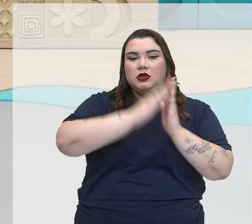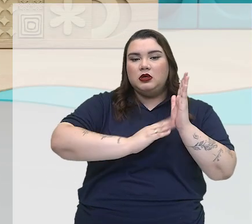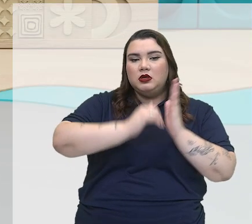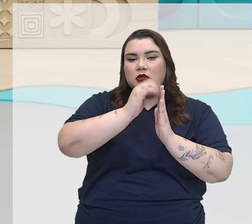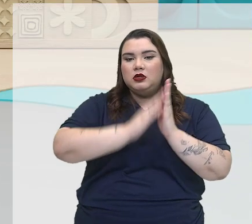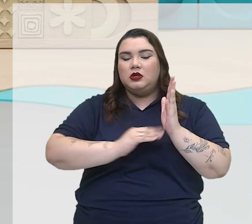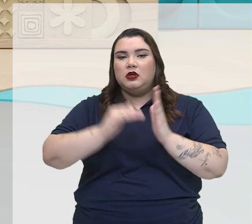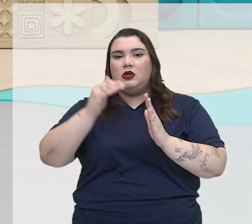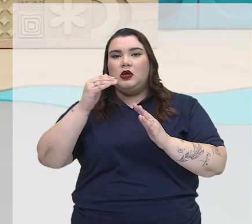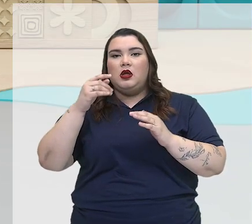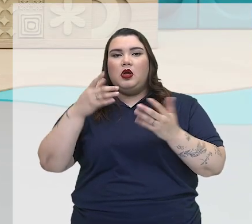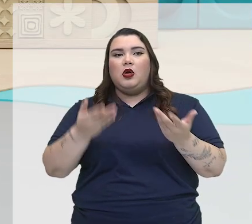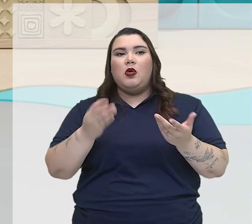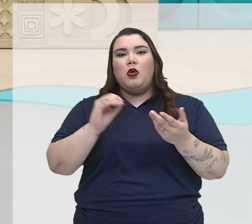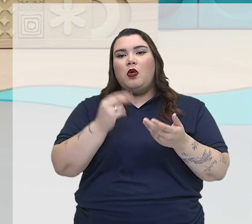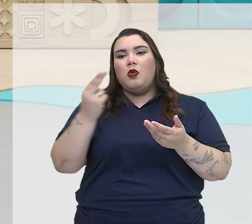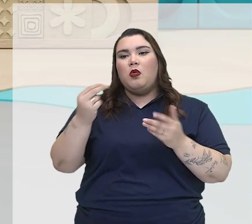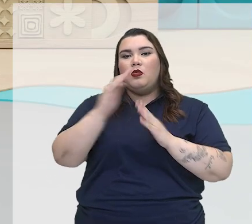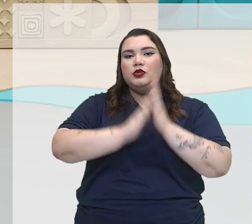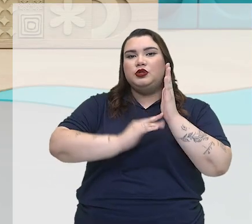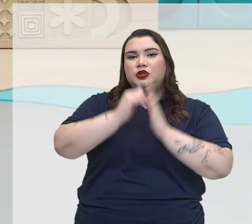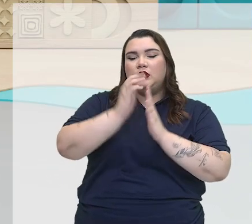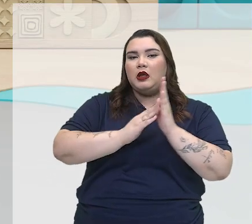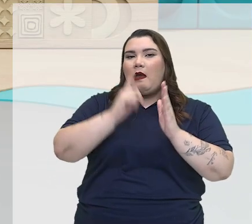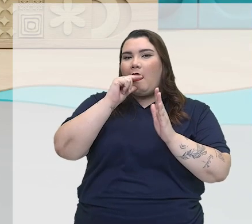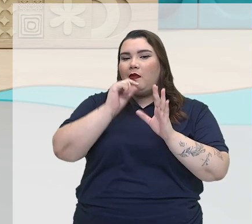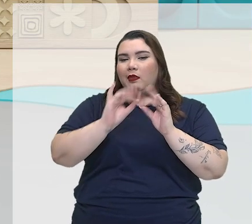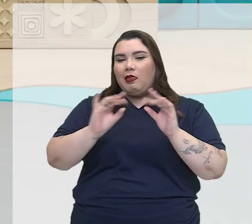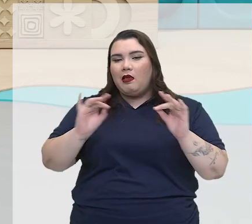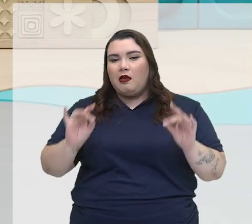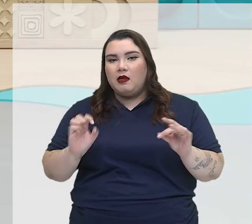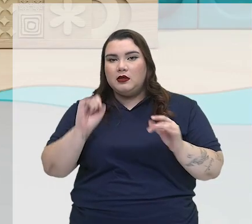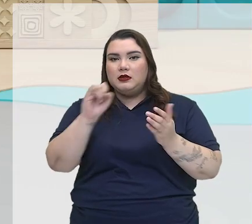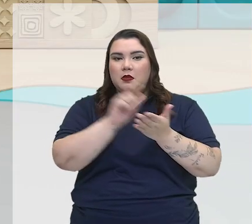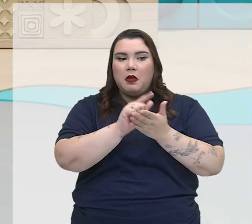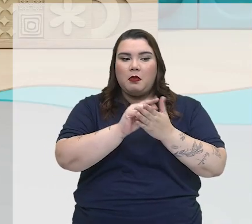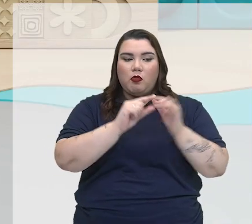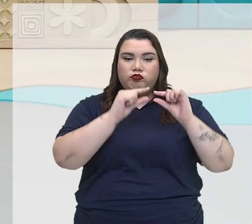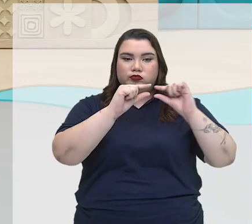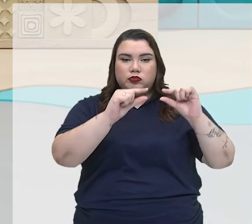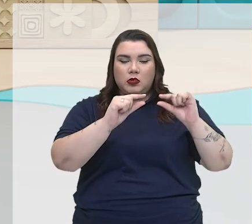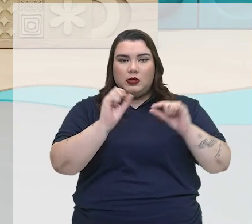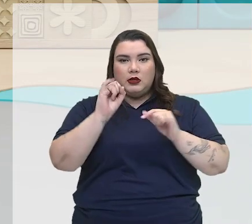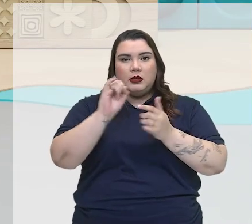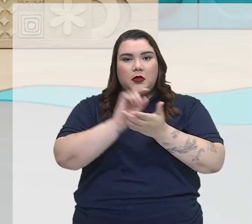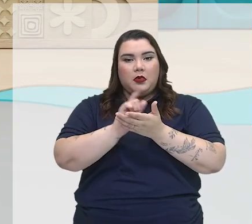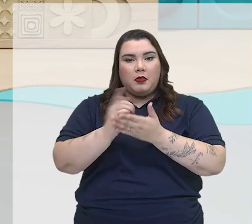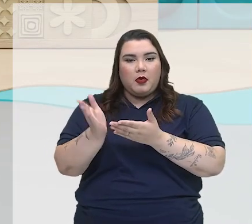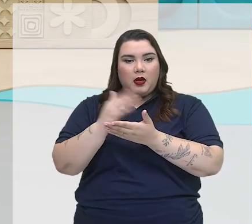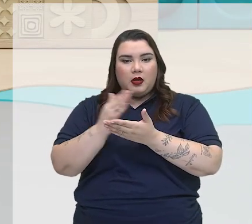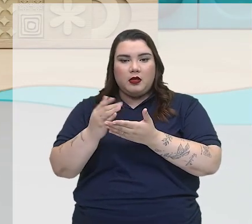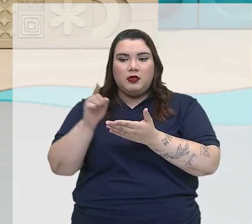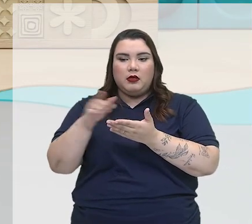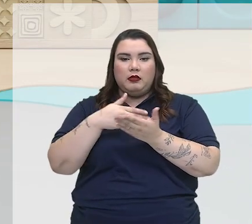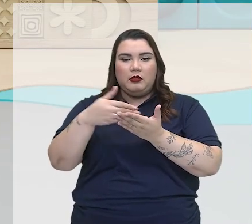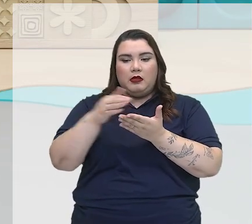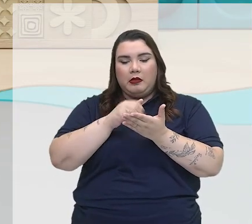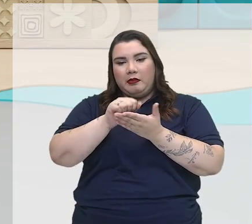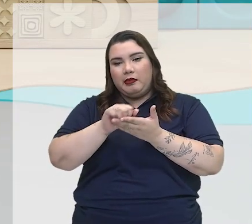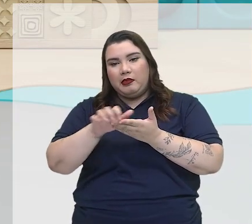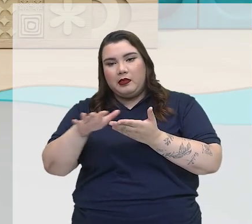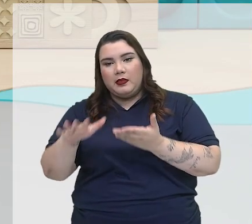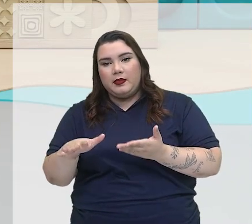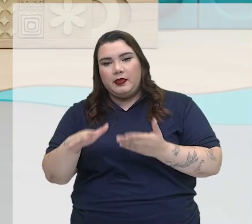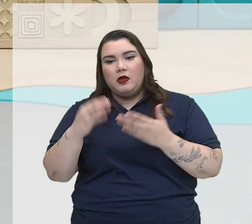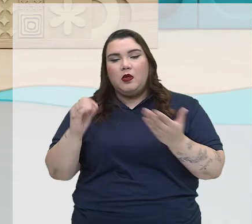tinta guache ou tinta acrílica. Isso se o papel for mais grosso, porque se for papel de caderno, ele vai manchar